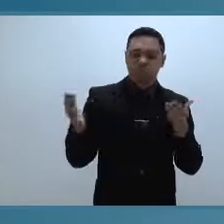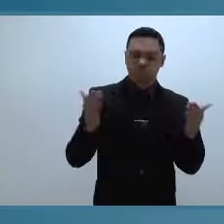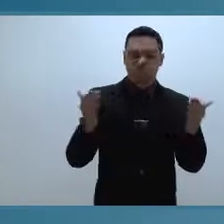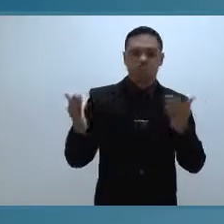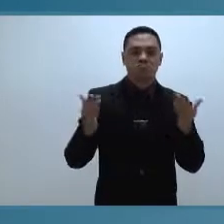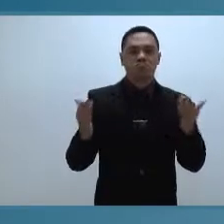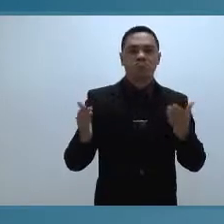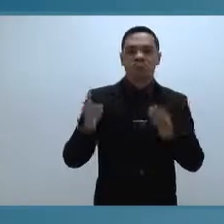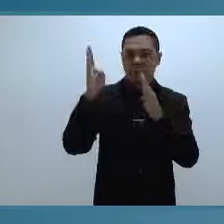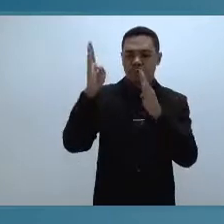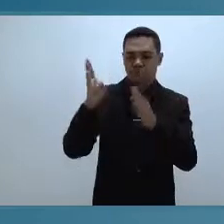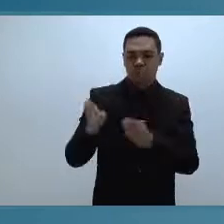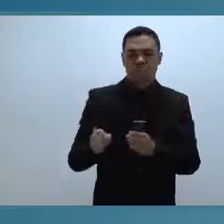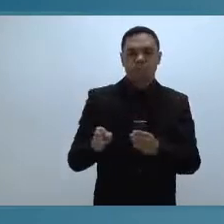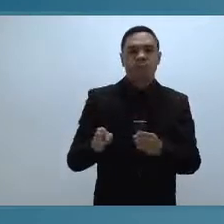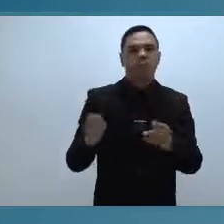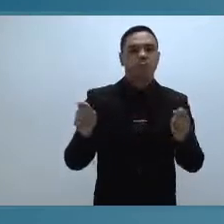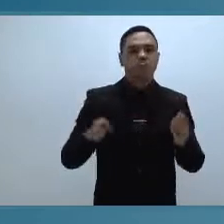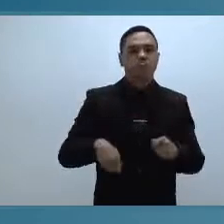3º, inciso 1, resolução